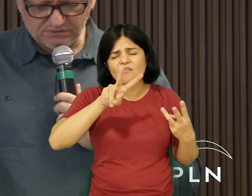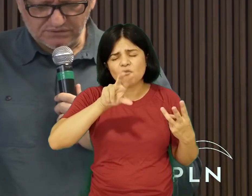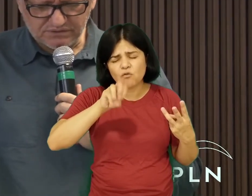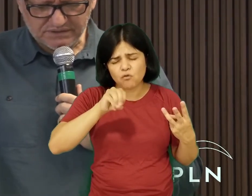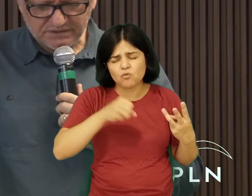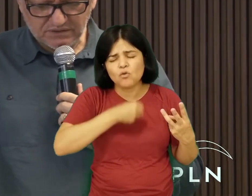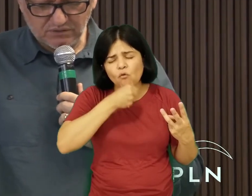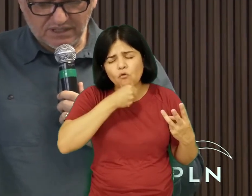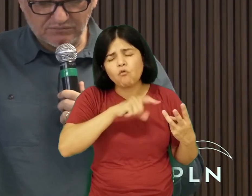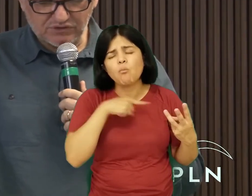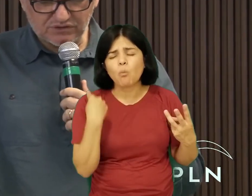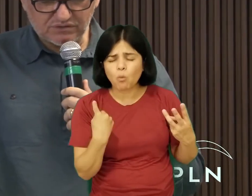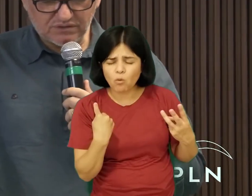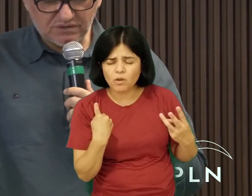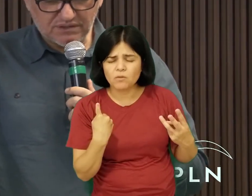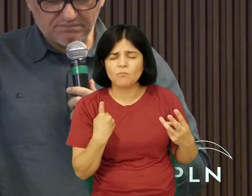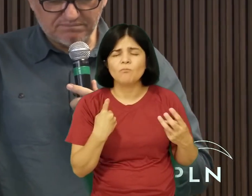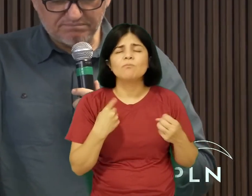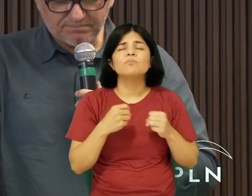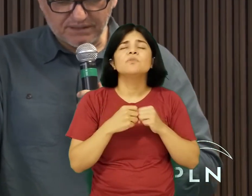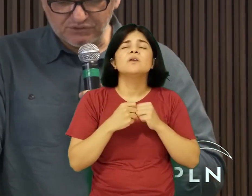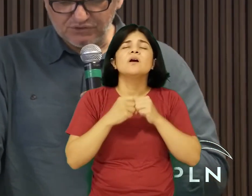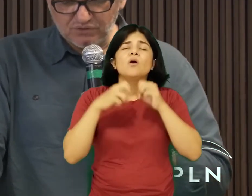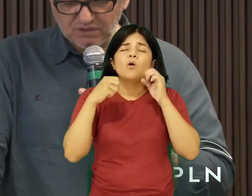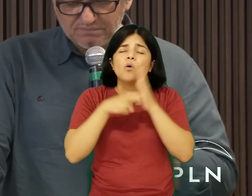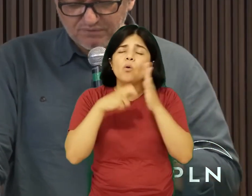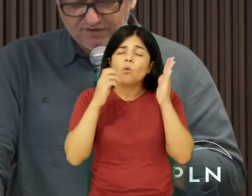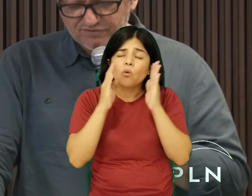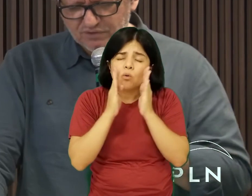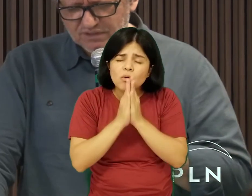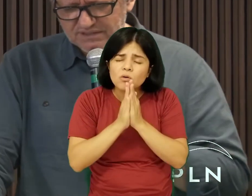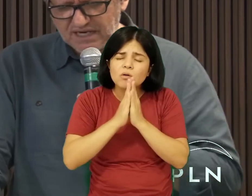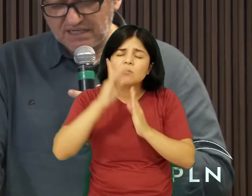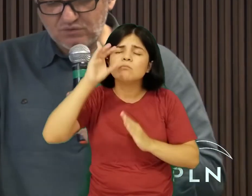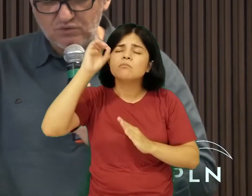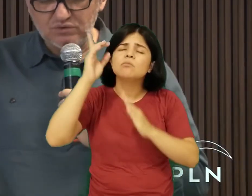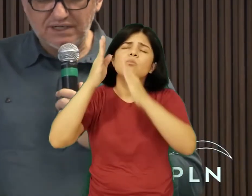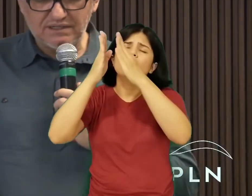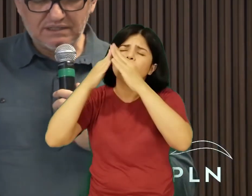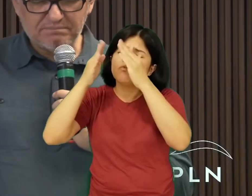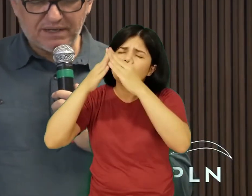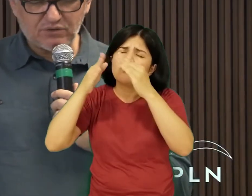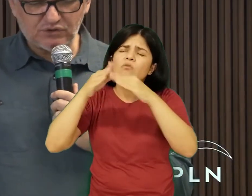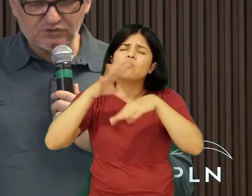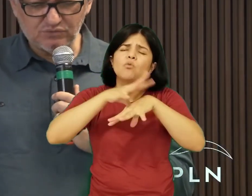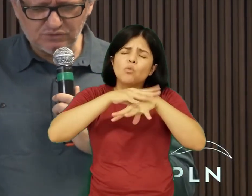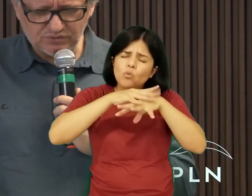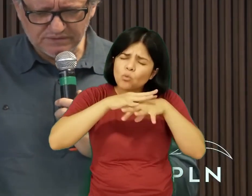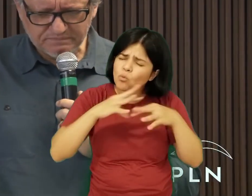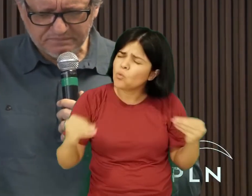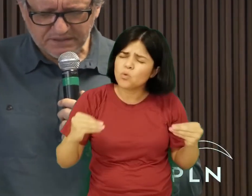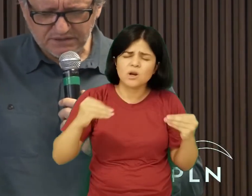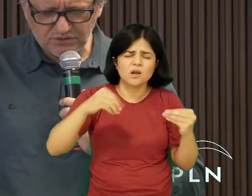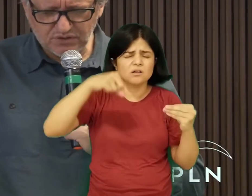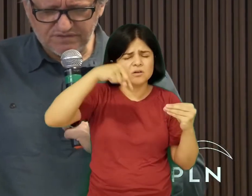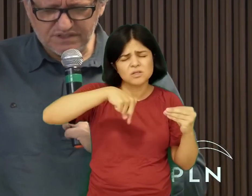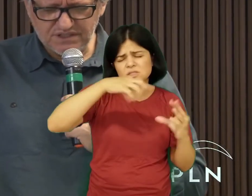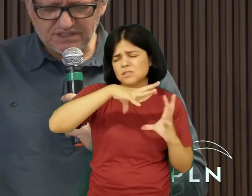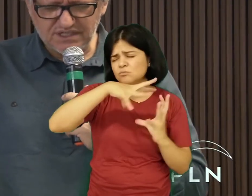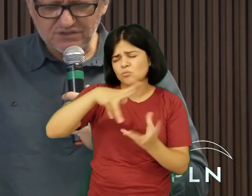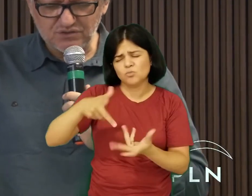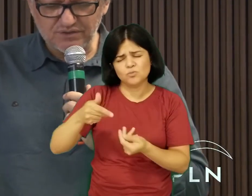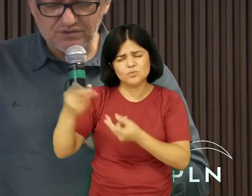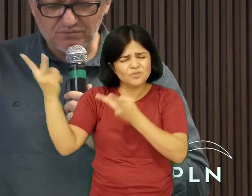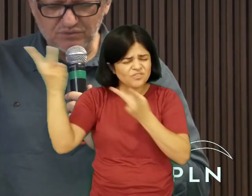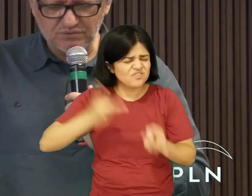Tuas mãos. Oramos para que o Senhor, por favor, traga cura para o nosso mundo. Que o Senhor visite